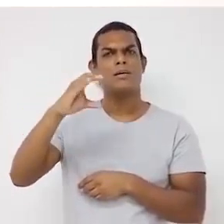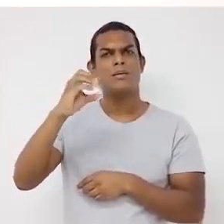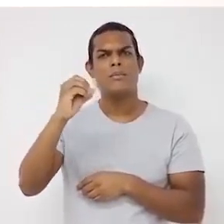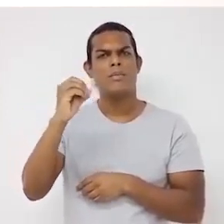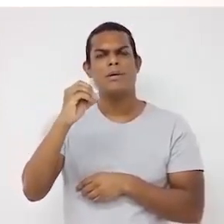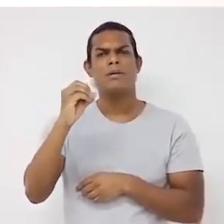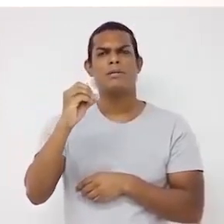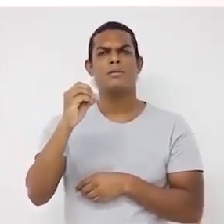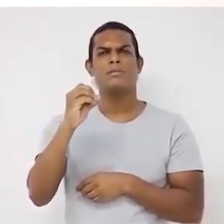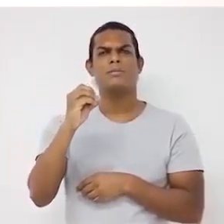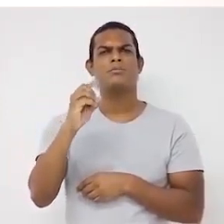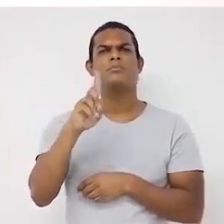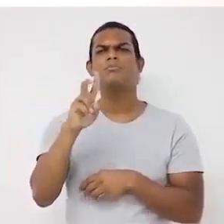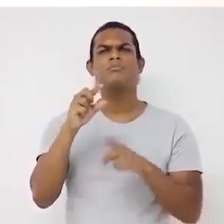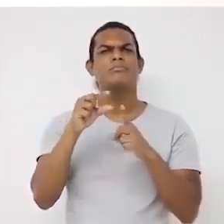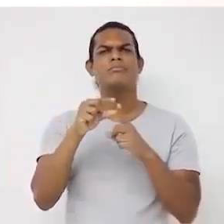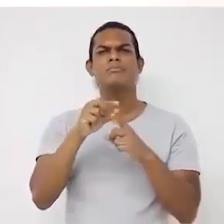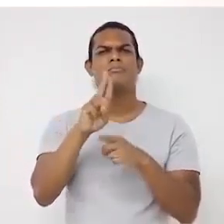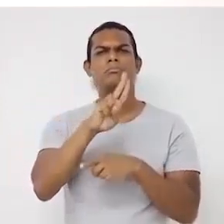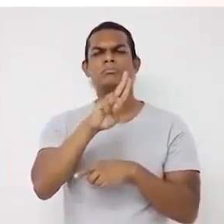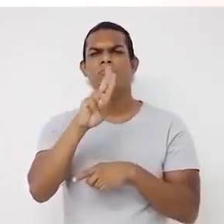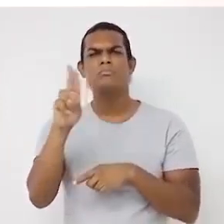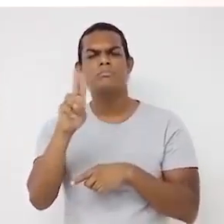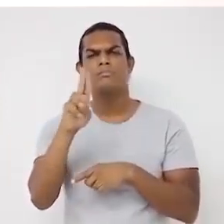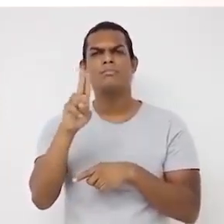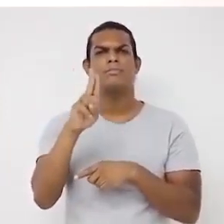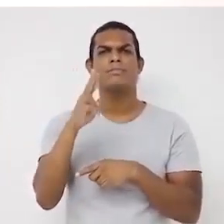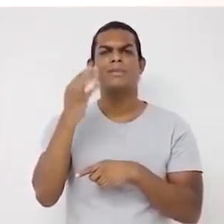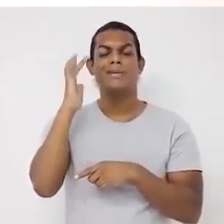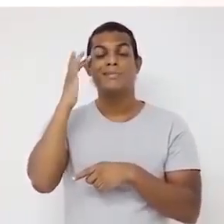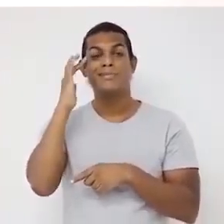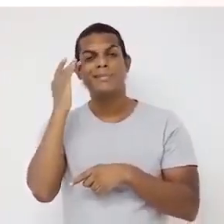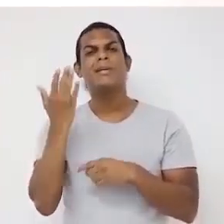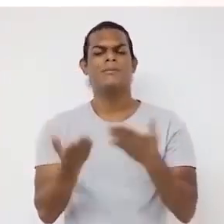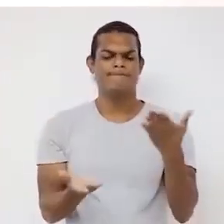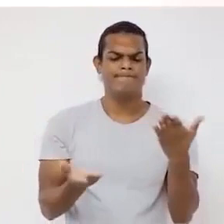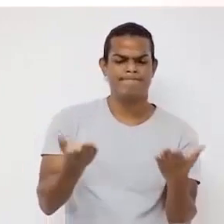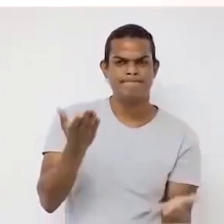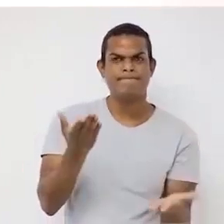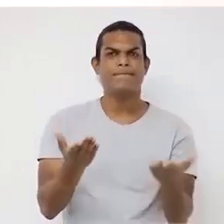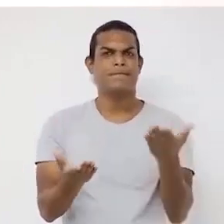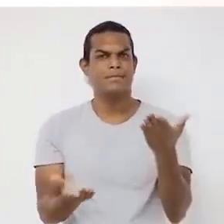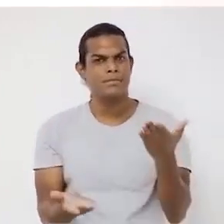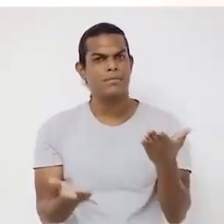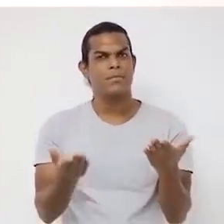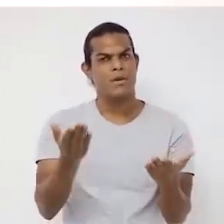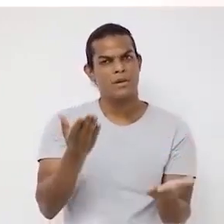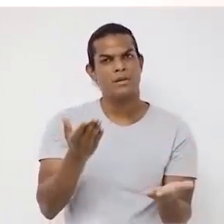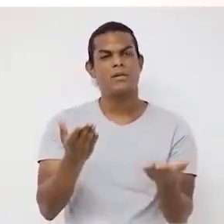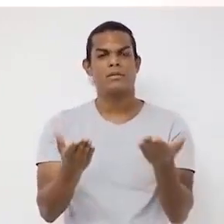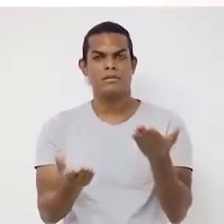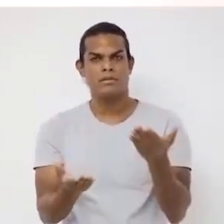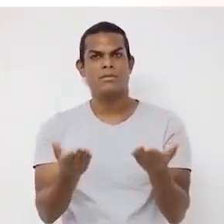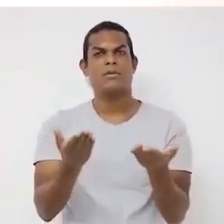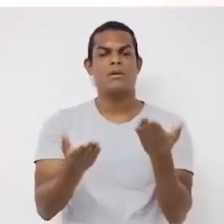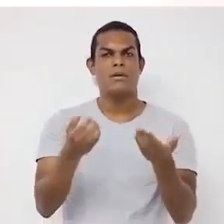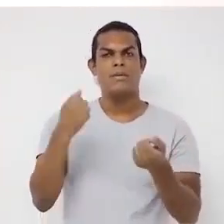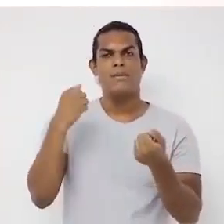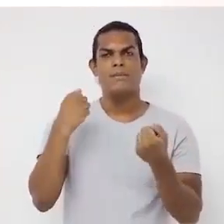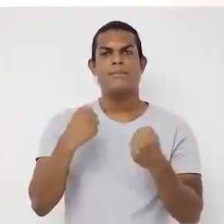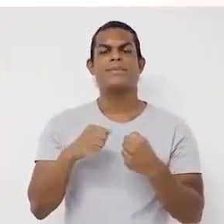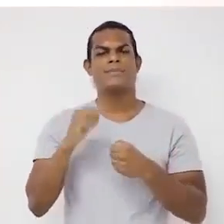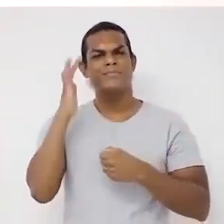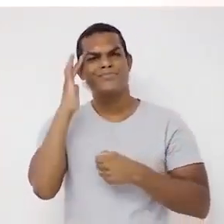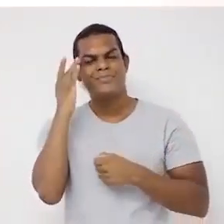ideia, esse nome balanço patrimonial vem da ideia de uma balança, ok? A gente precisa sempre pensar